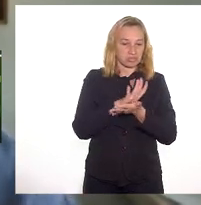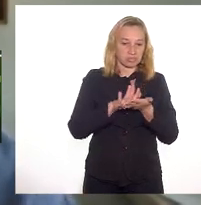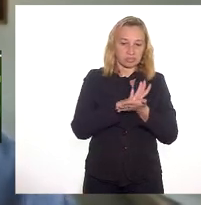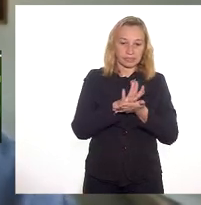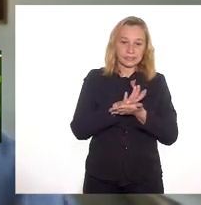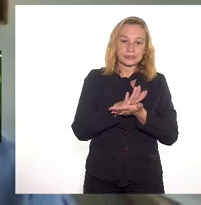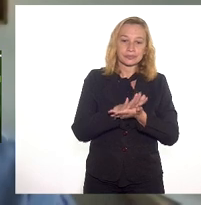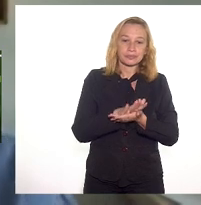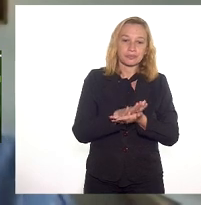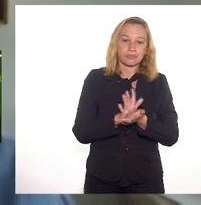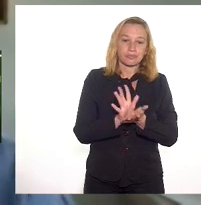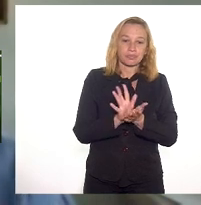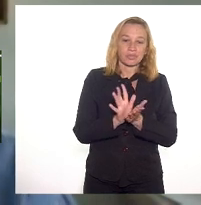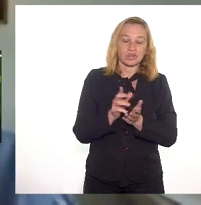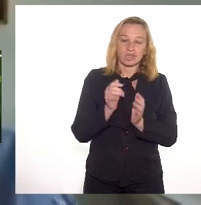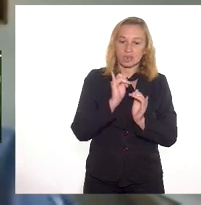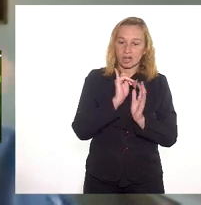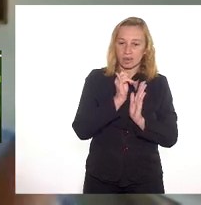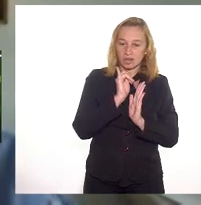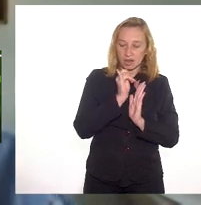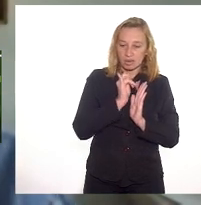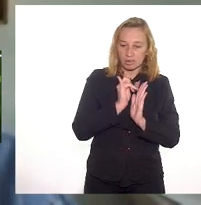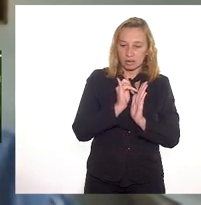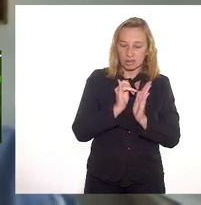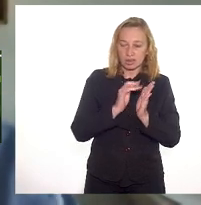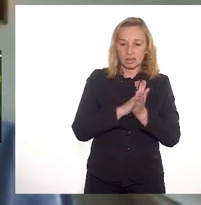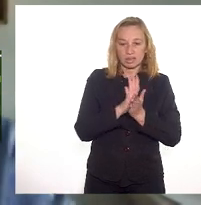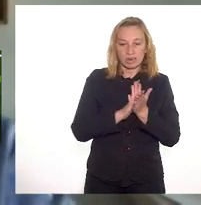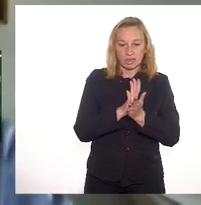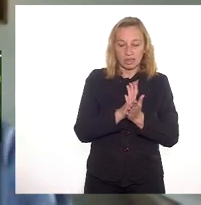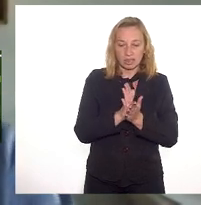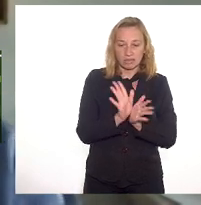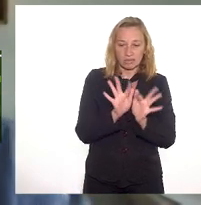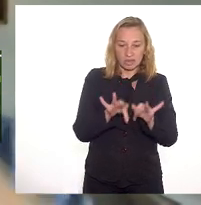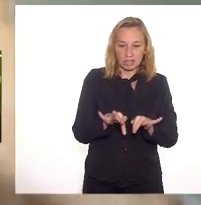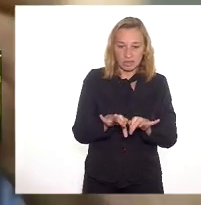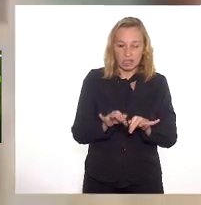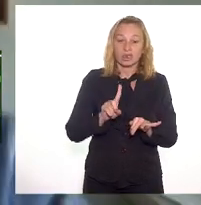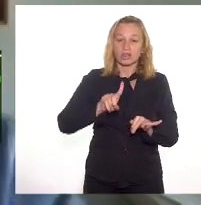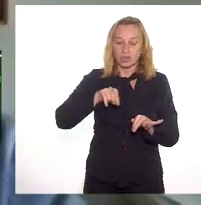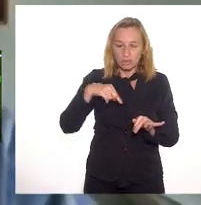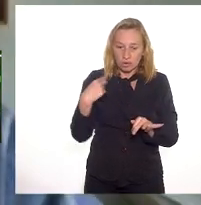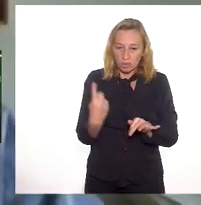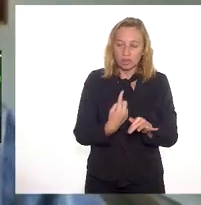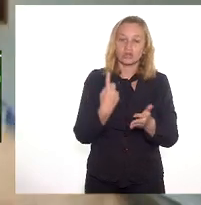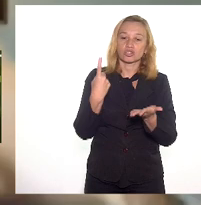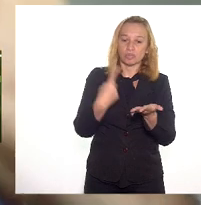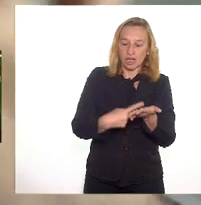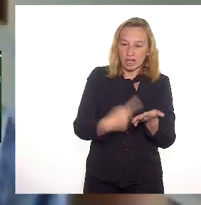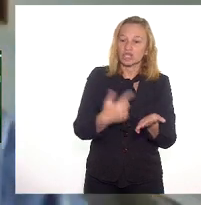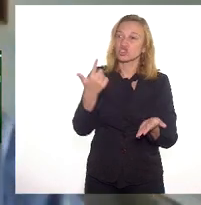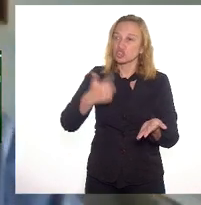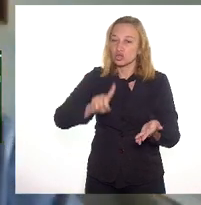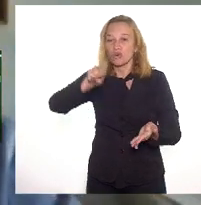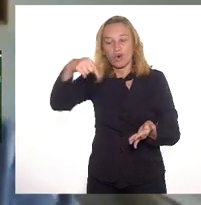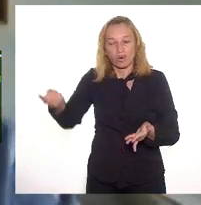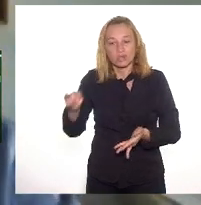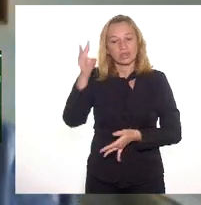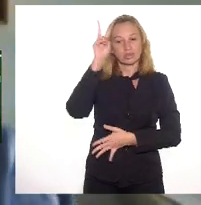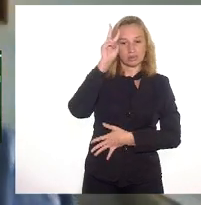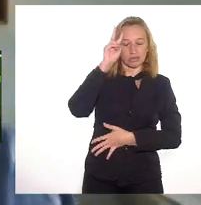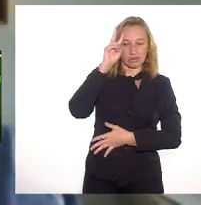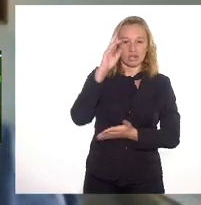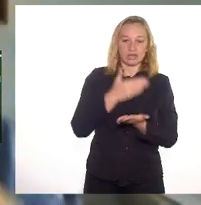terminar o roteiro e também o questionamento, nós nos desdobraremos para a próxima